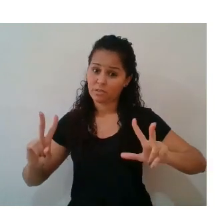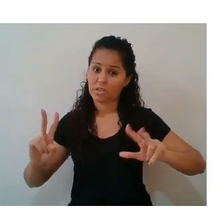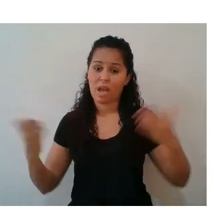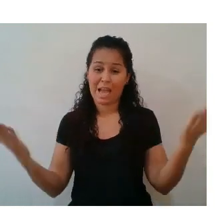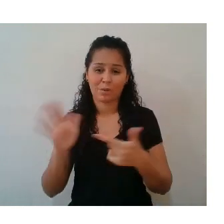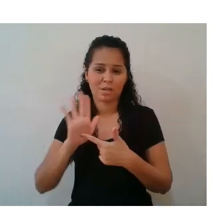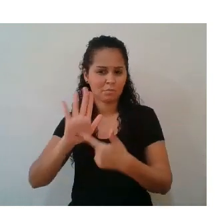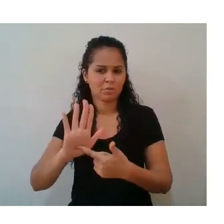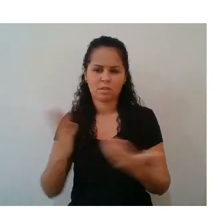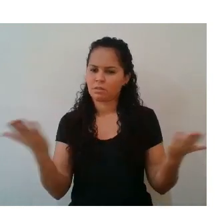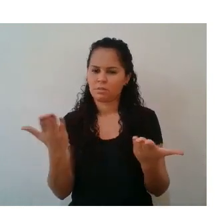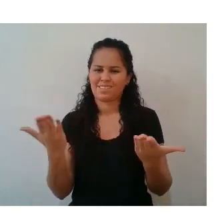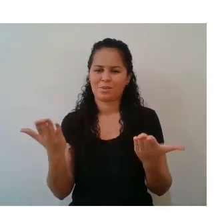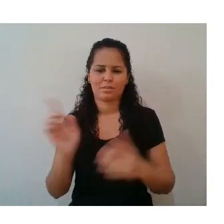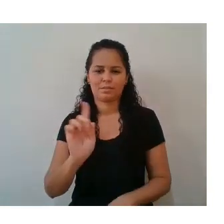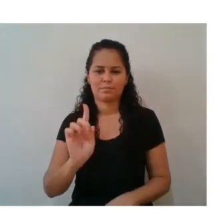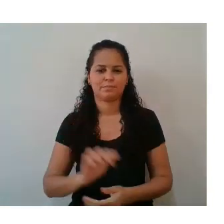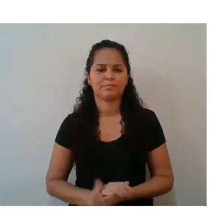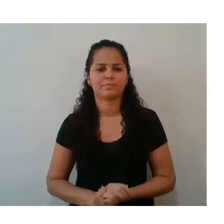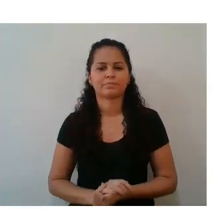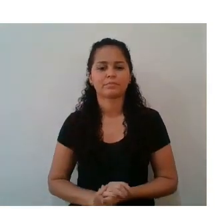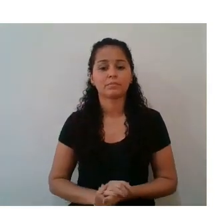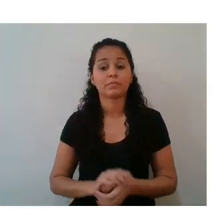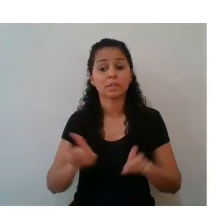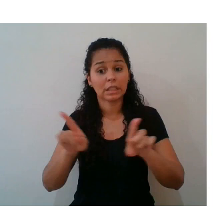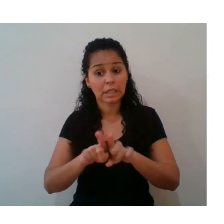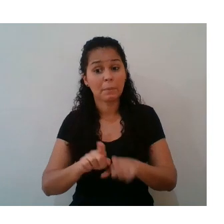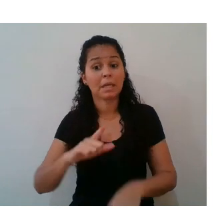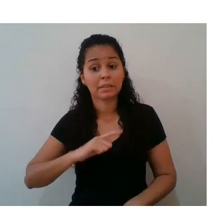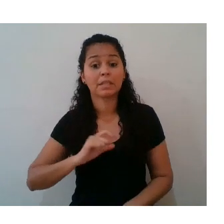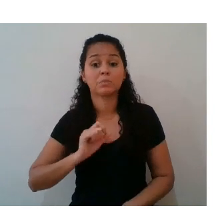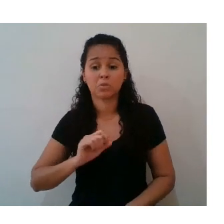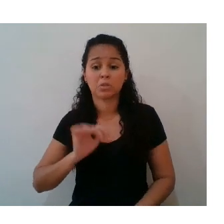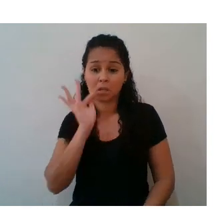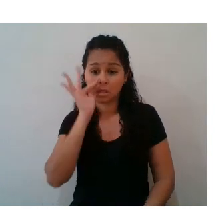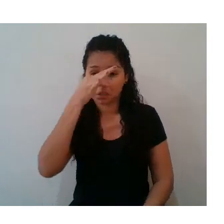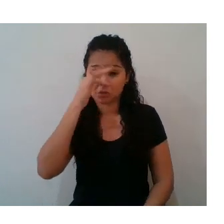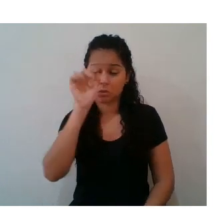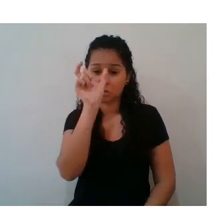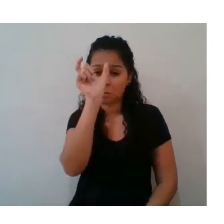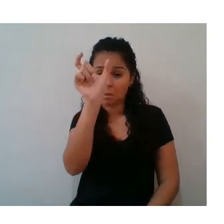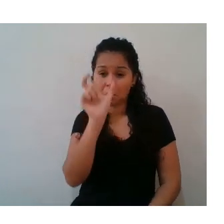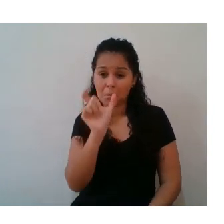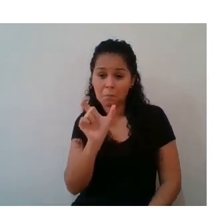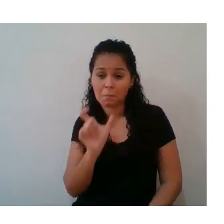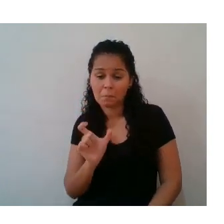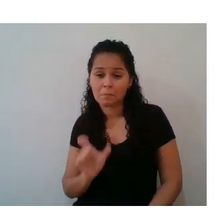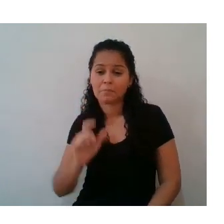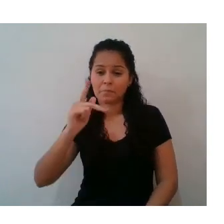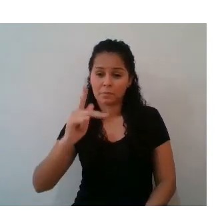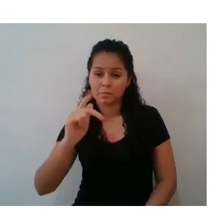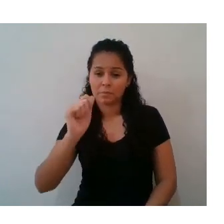diferentes. Não achei pertinente colocá-las aqui. Resistores em paralelo. Uma coisa muito comum que você tem